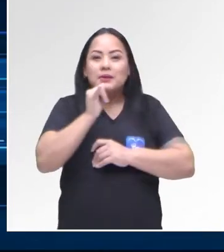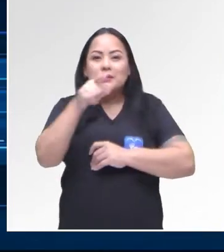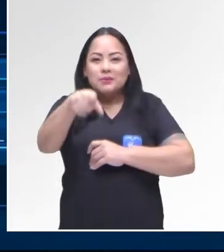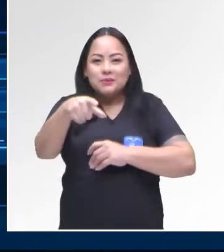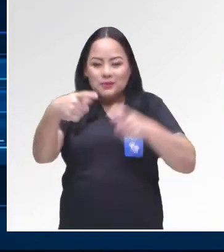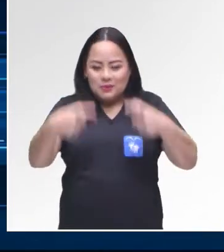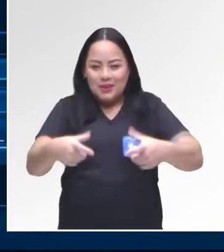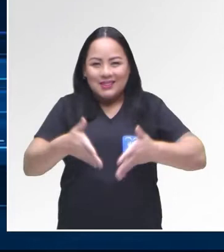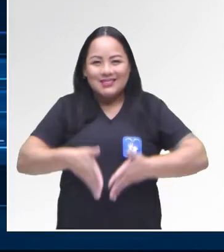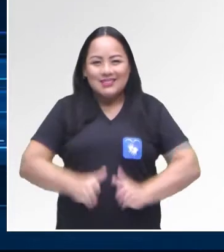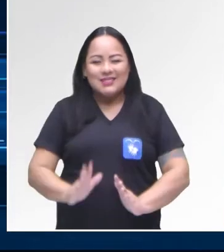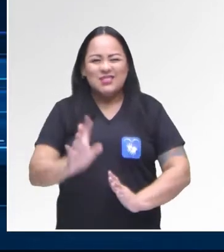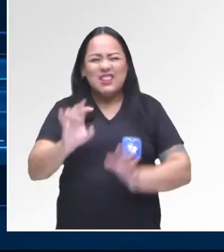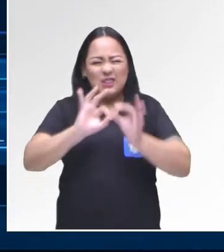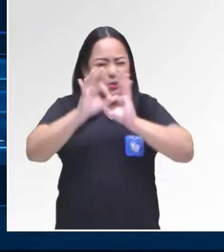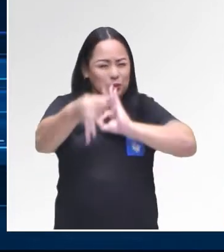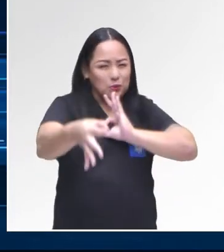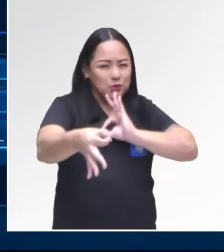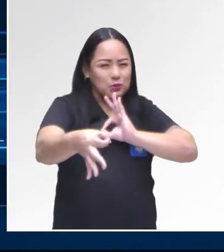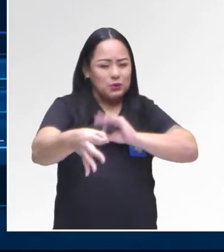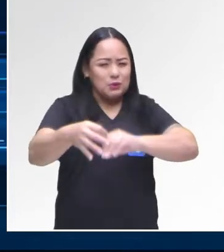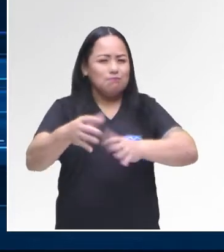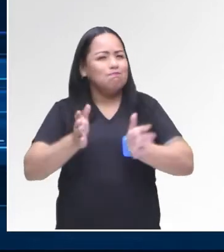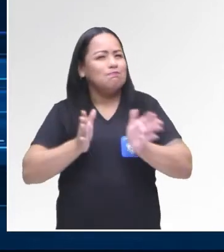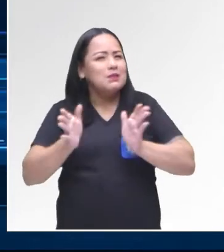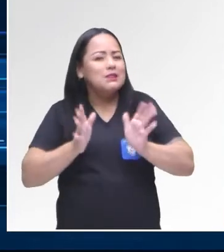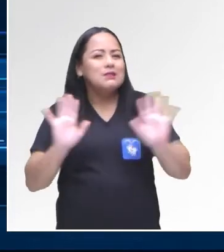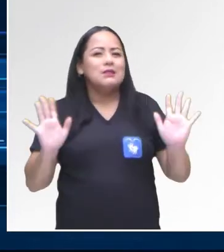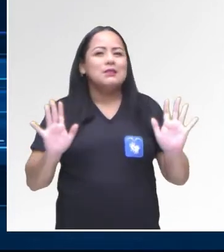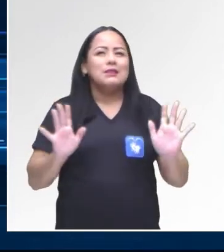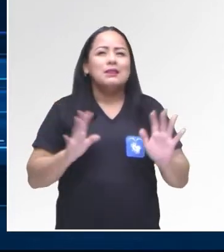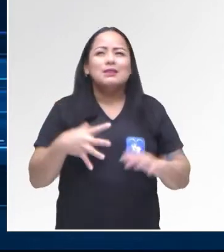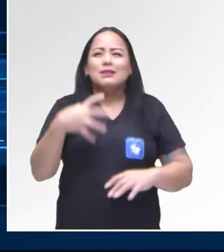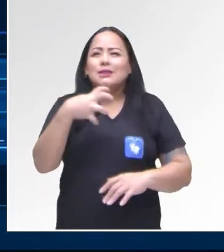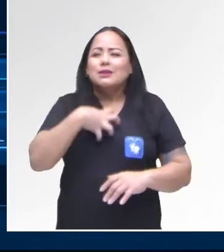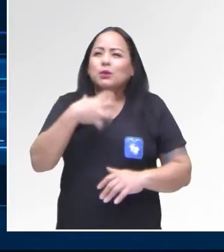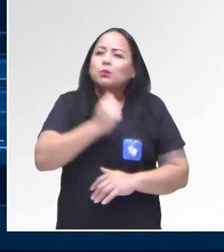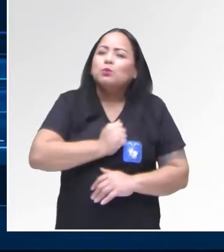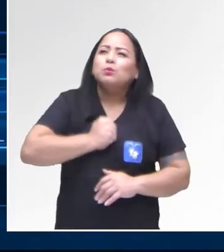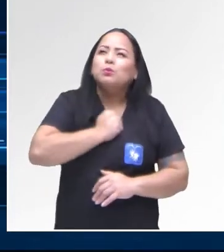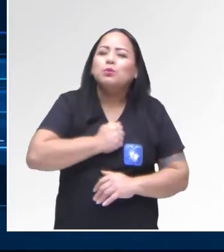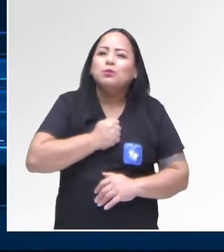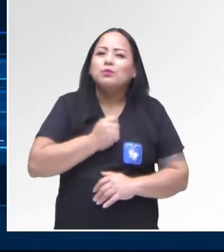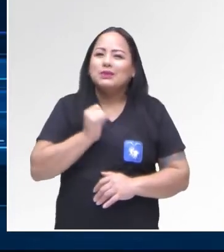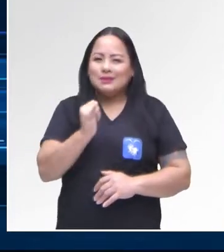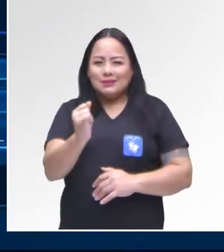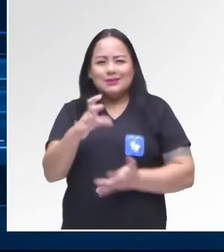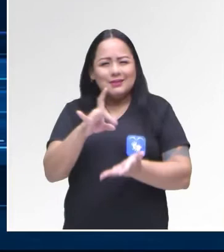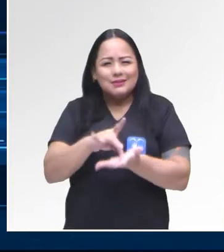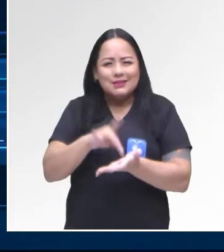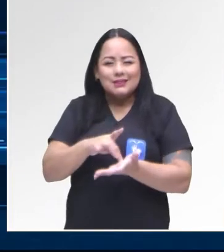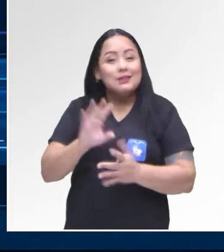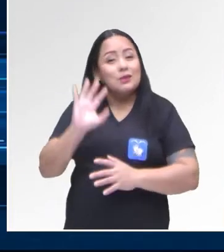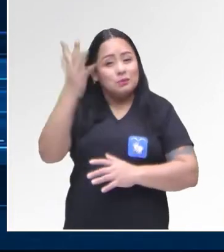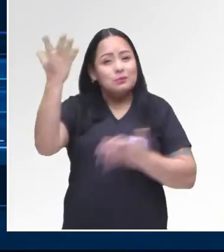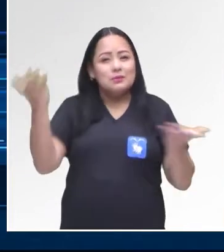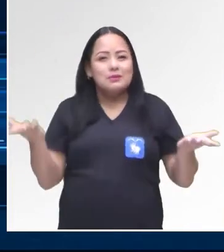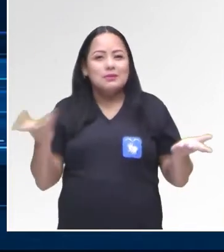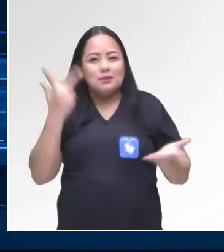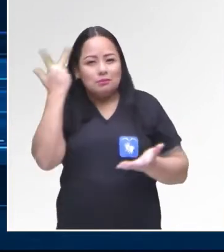sua localidade, por um tempo? Bateu aquela saudade? Não é verdade? Acontece